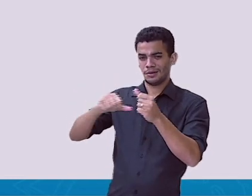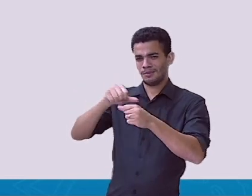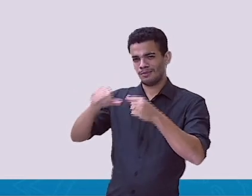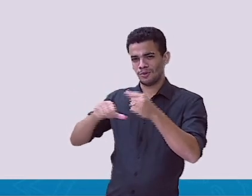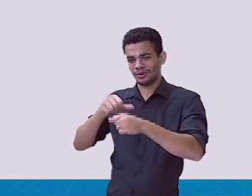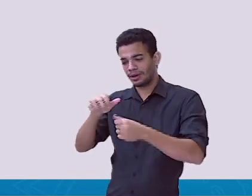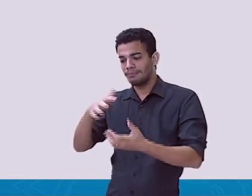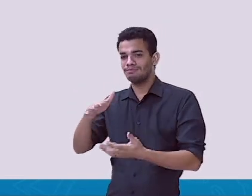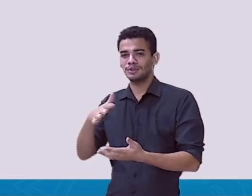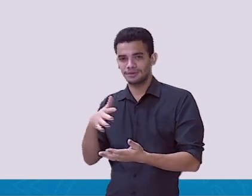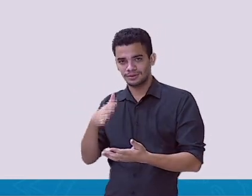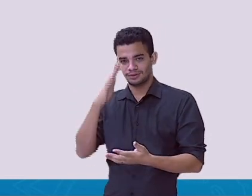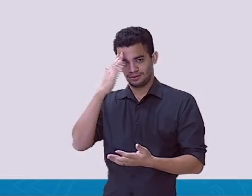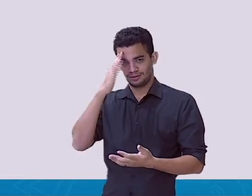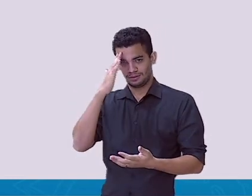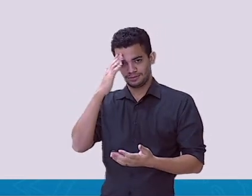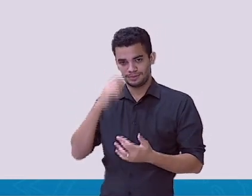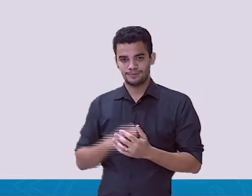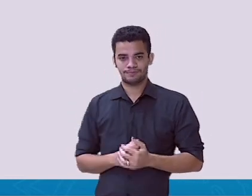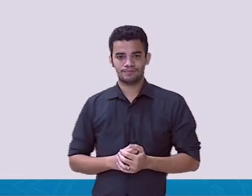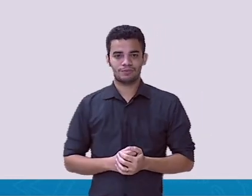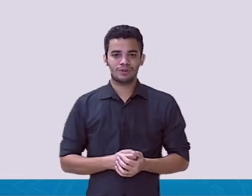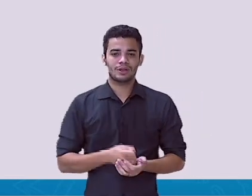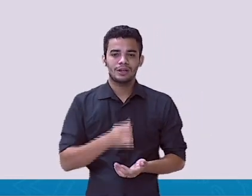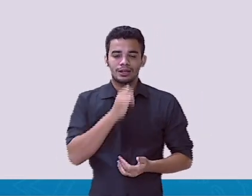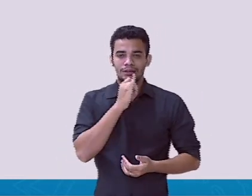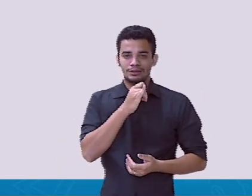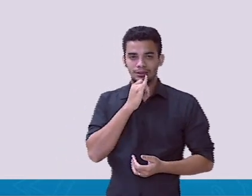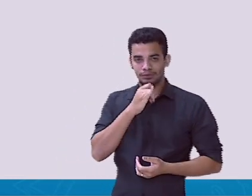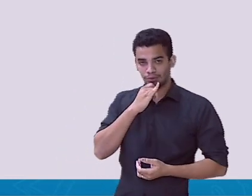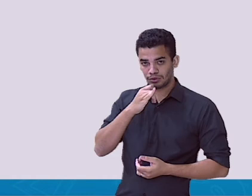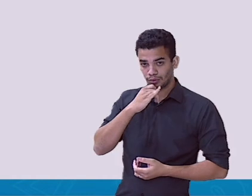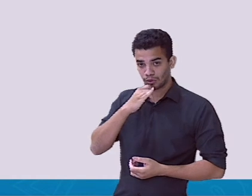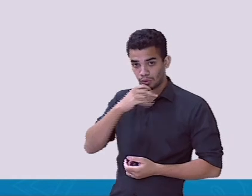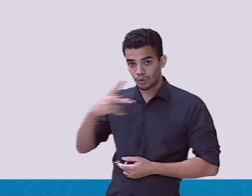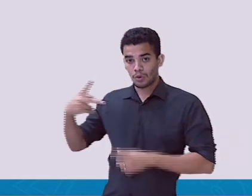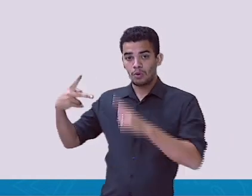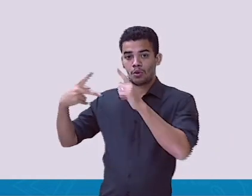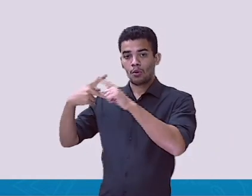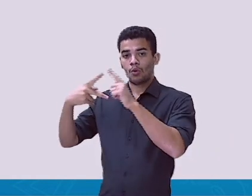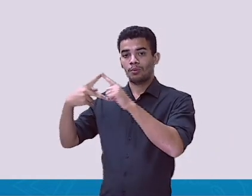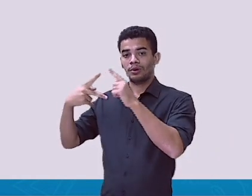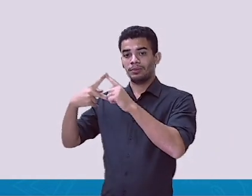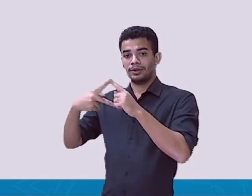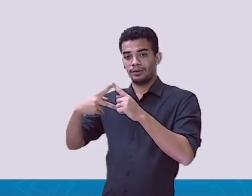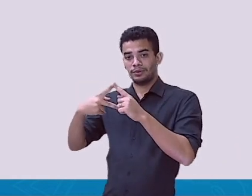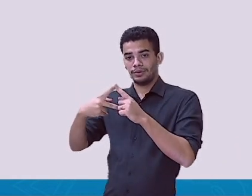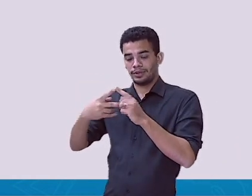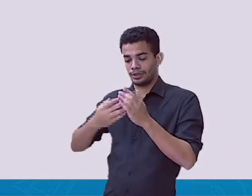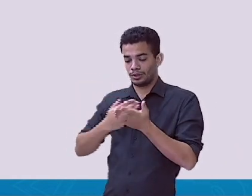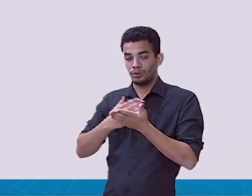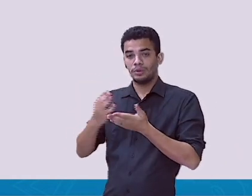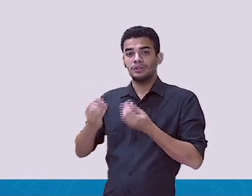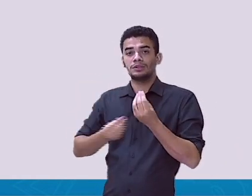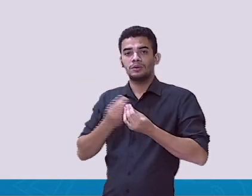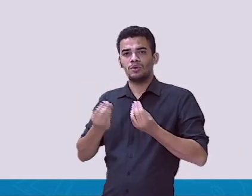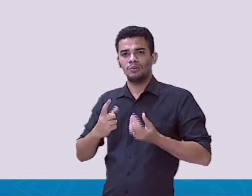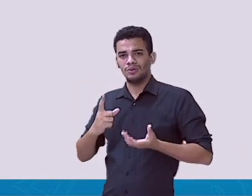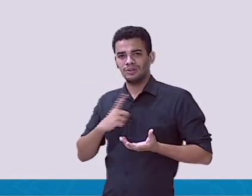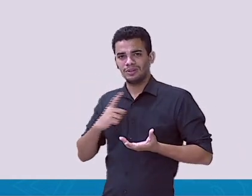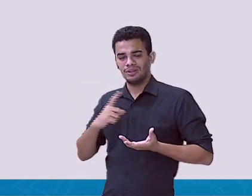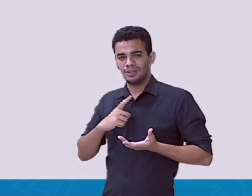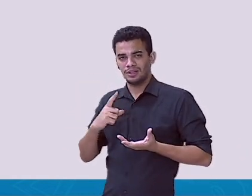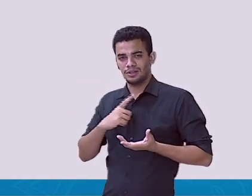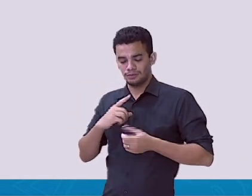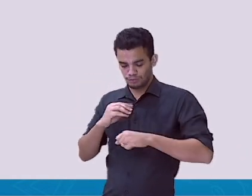mais ativa, uma larva mais voraz, já se alimentando, já buscando, né? E por isso passa pela fase